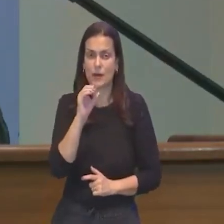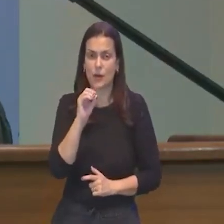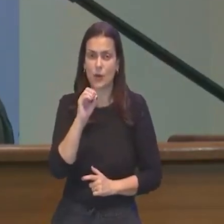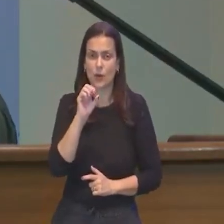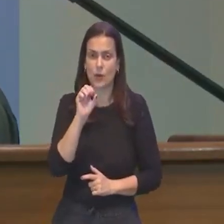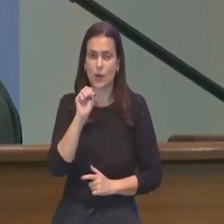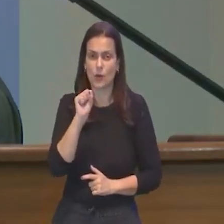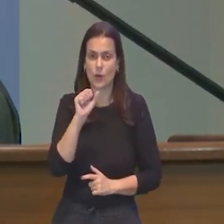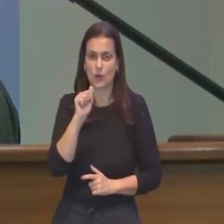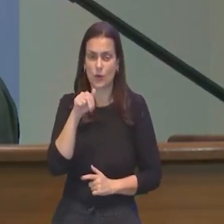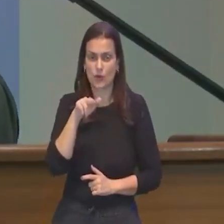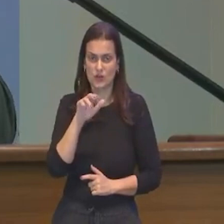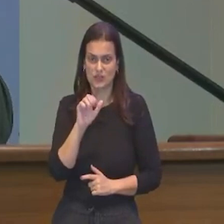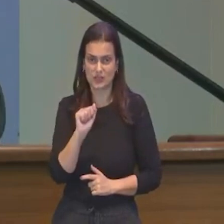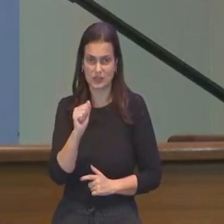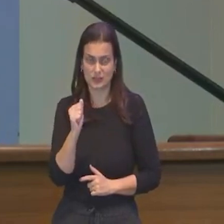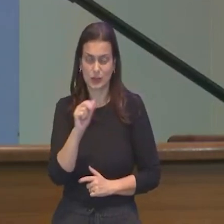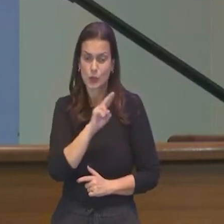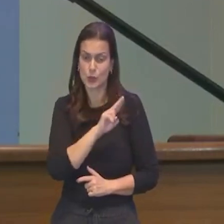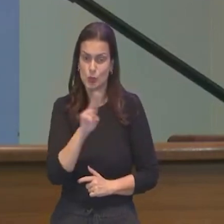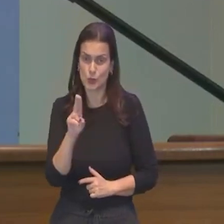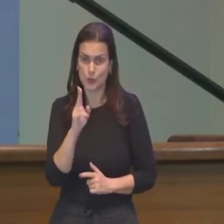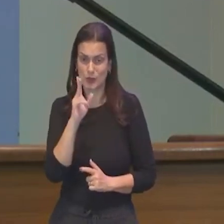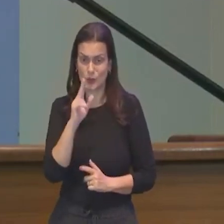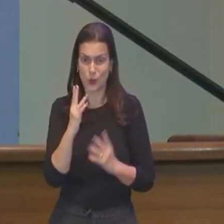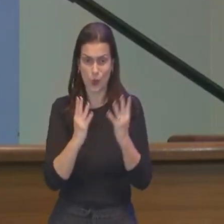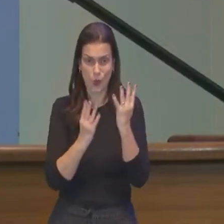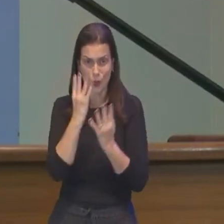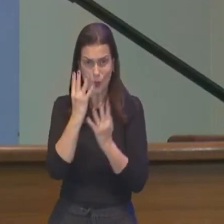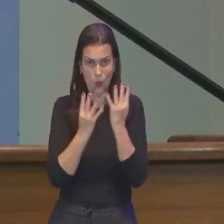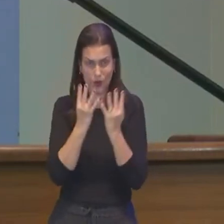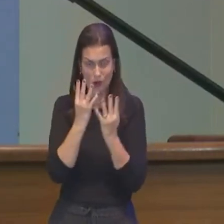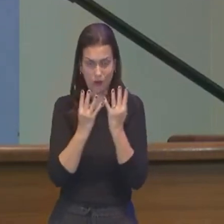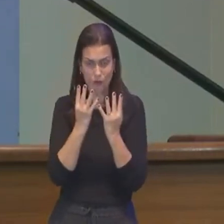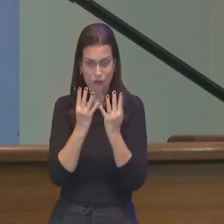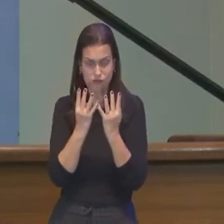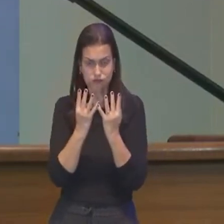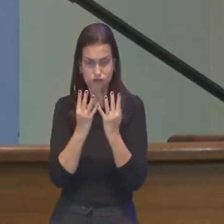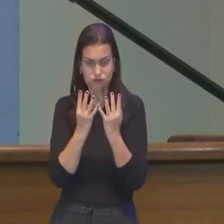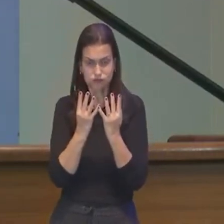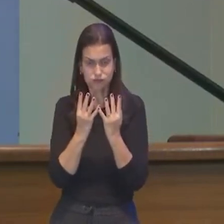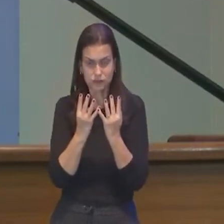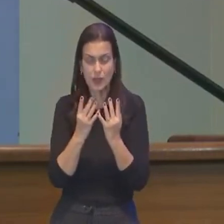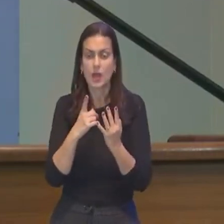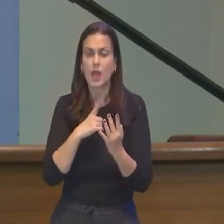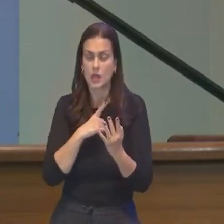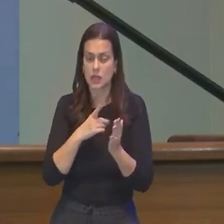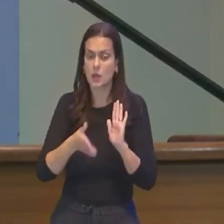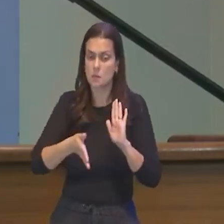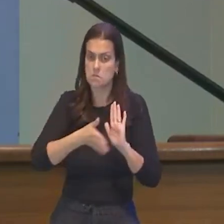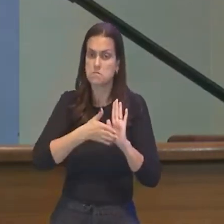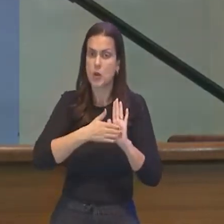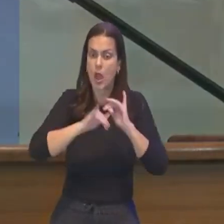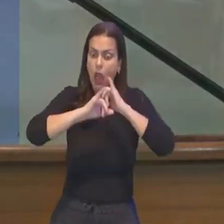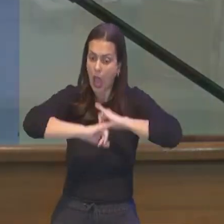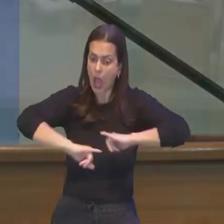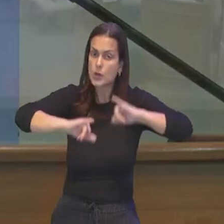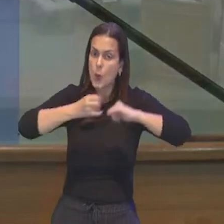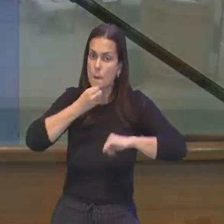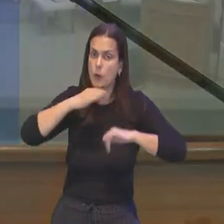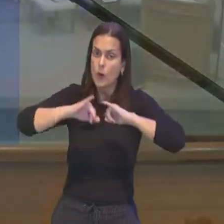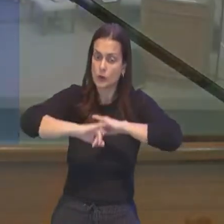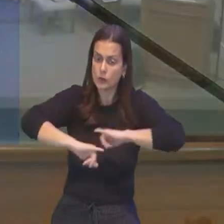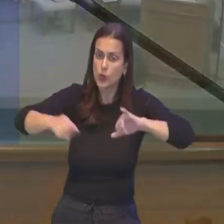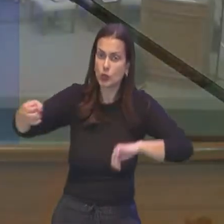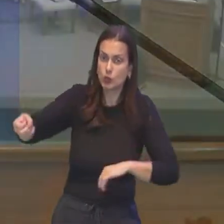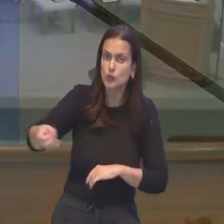nome dado ao coro Hosana, completando 46 anos, como que ele tem o seu propósito de anunciar as boas novas,